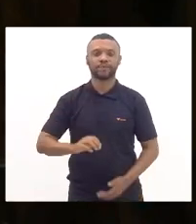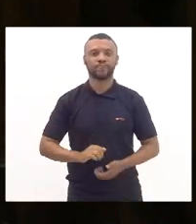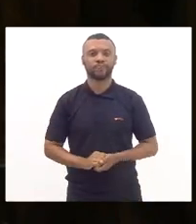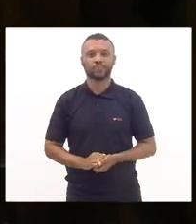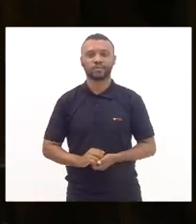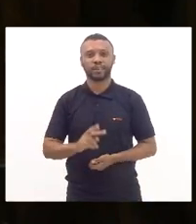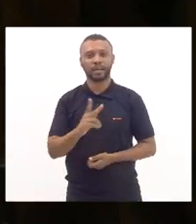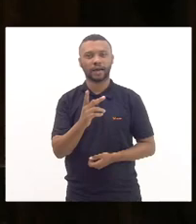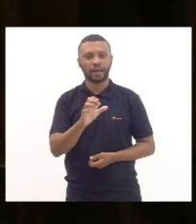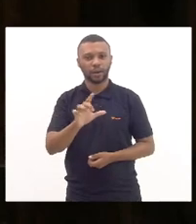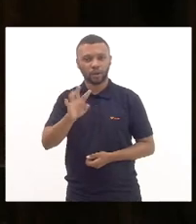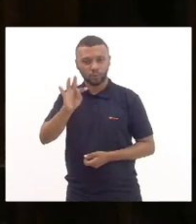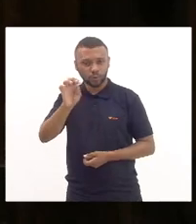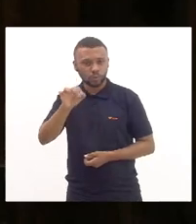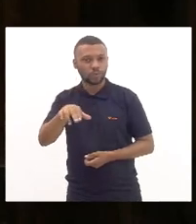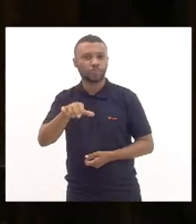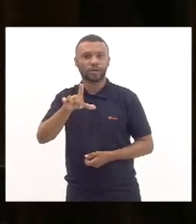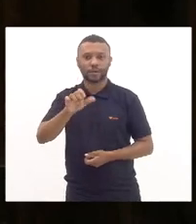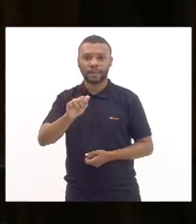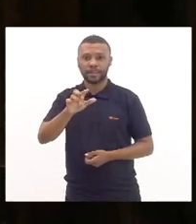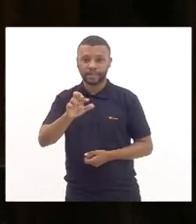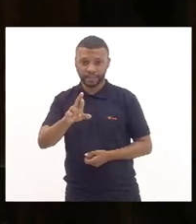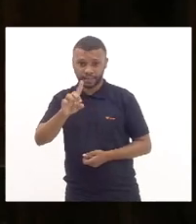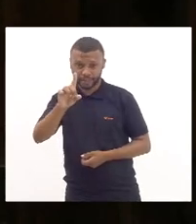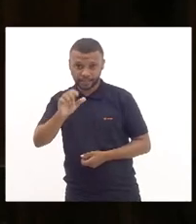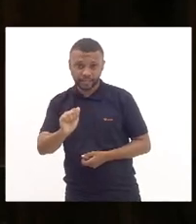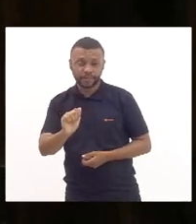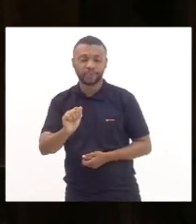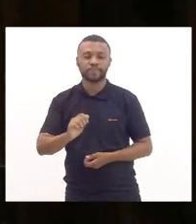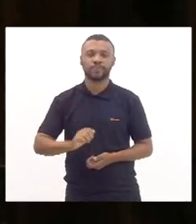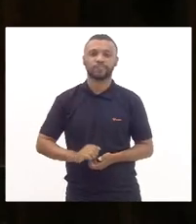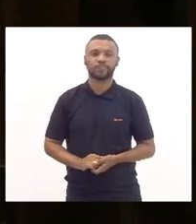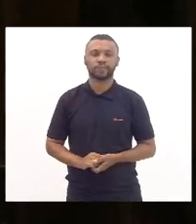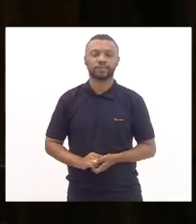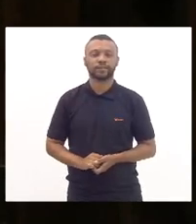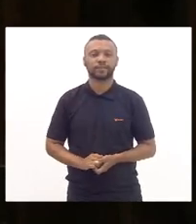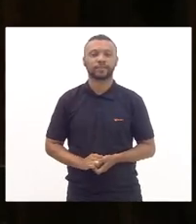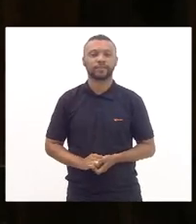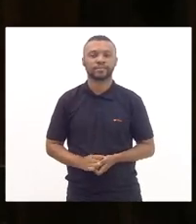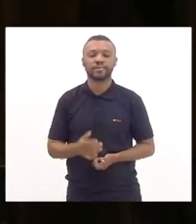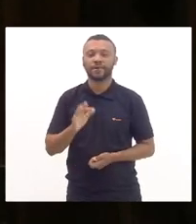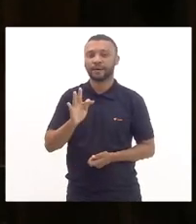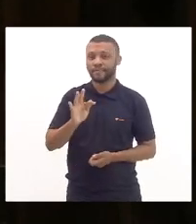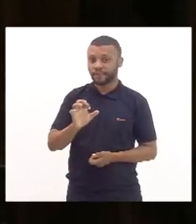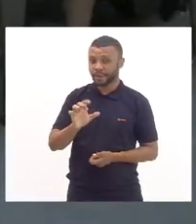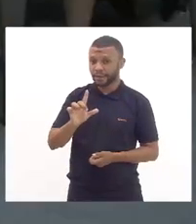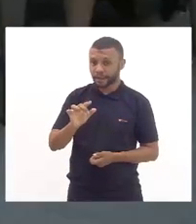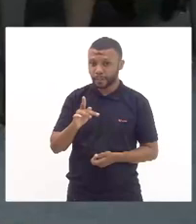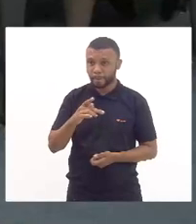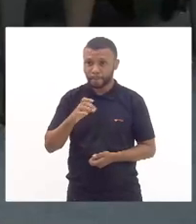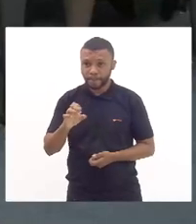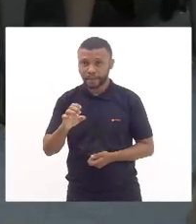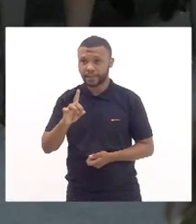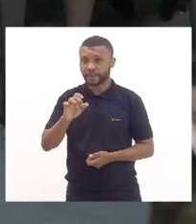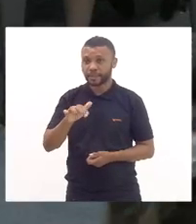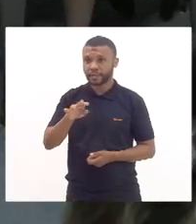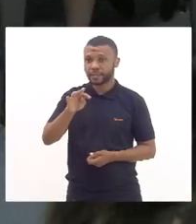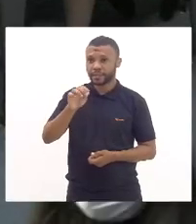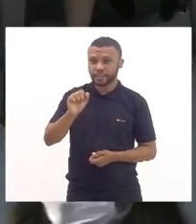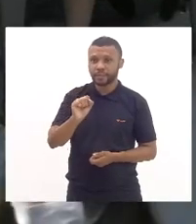Elton Lacerda, Emerson Márcio do Nascimento, Dr. Felipe Eduardo Dantas Máximo,